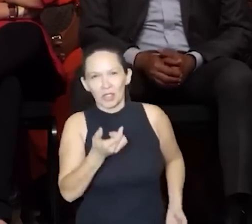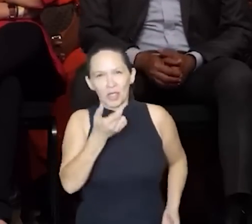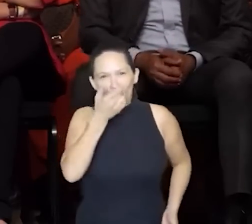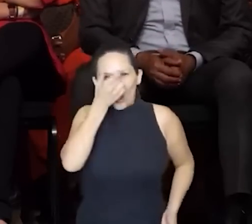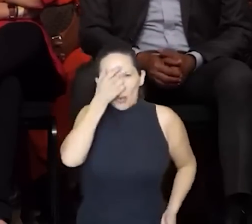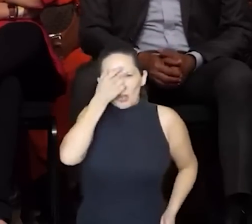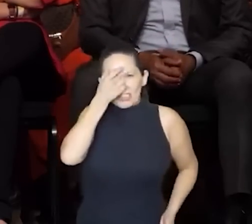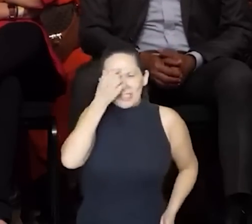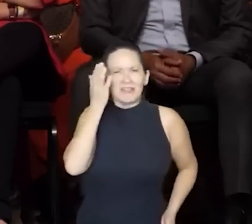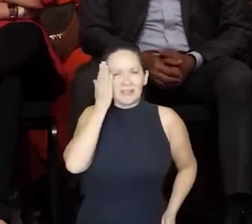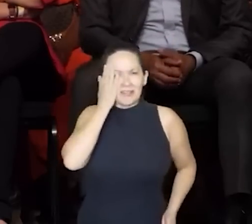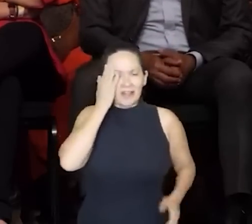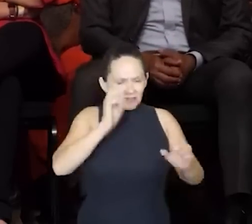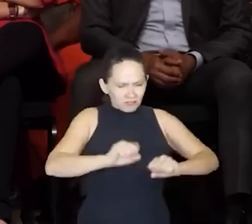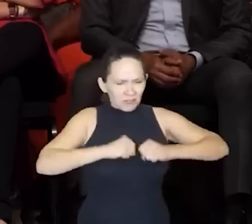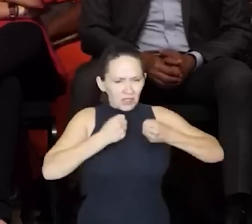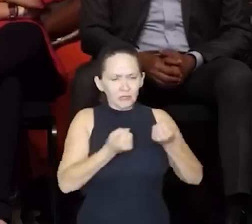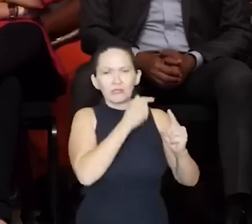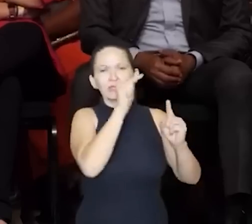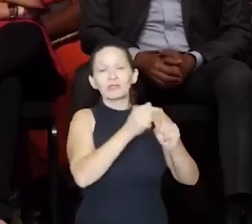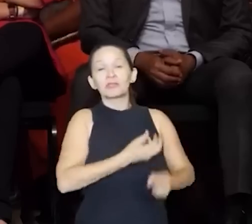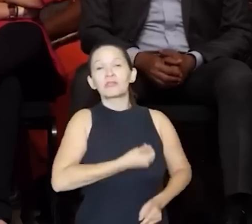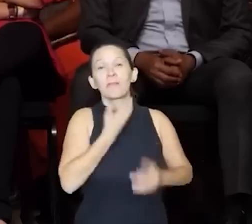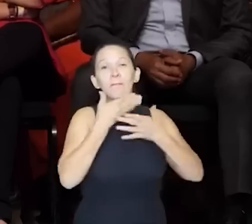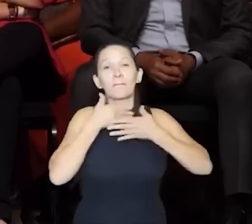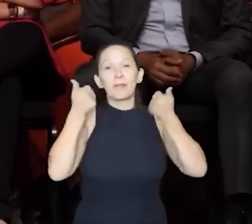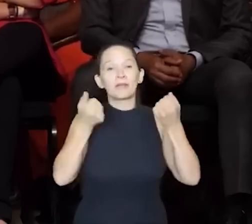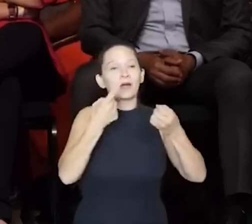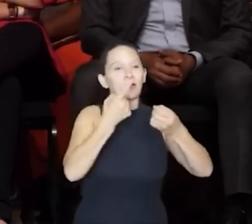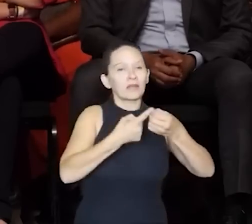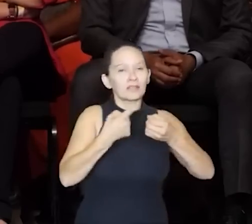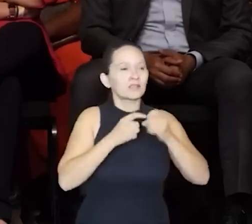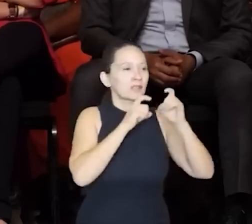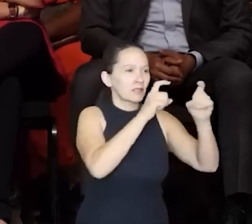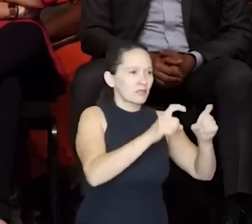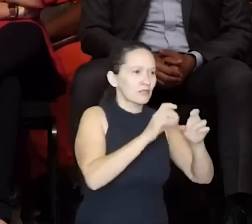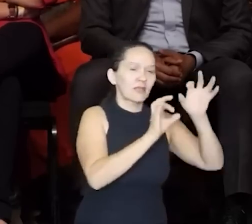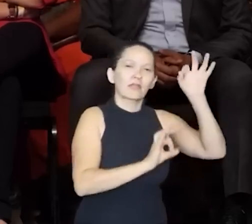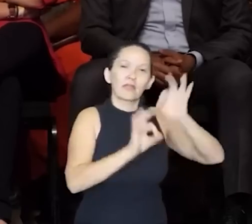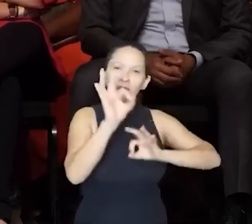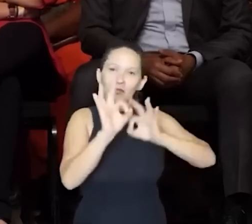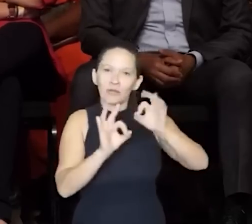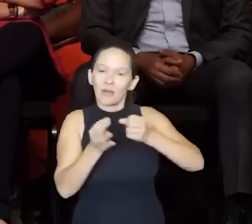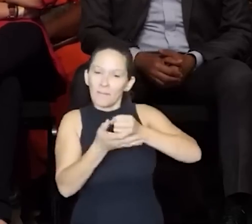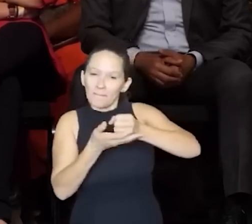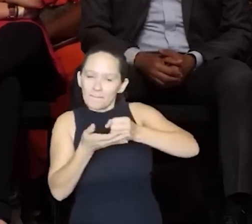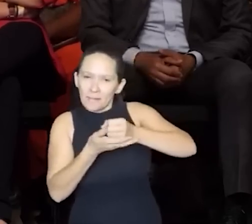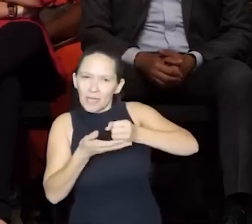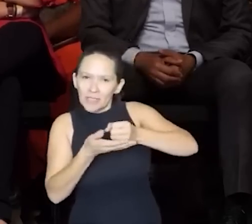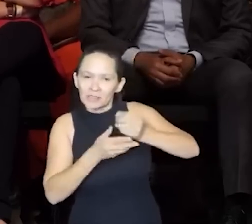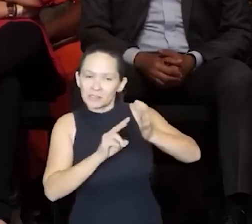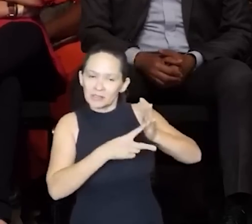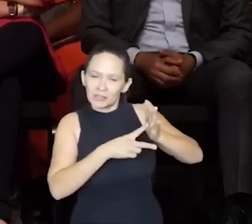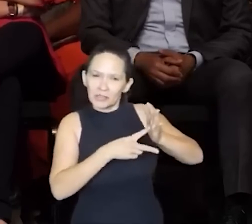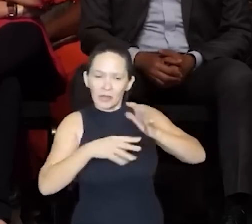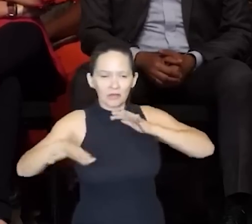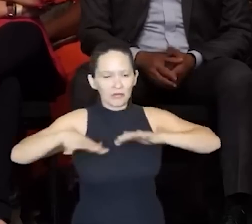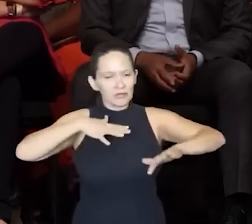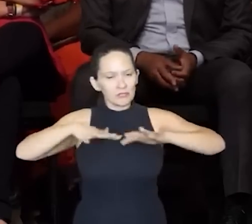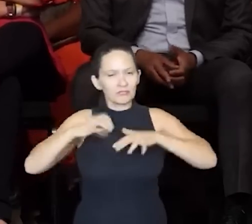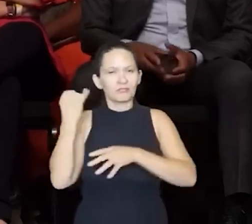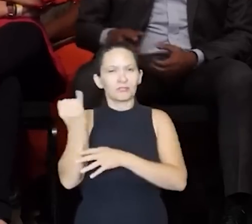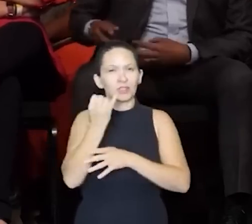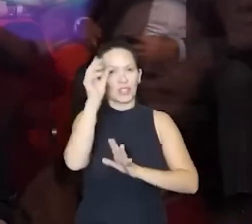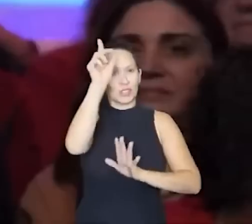melhores condições de vida, na cidade e no campo, nas organizações de base, nas grandes mobilizações pelo direito